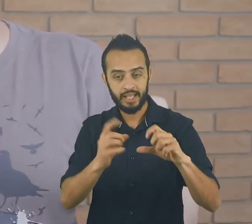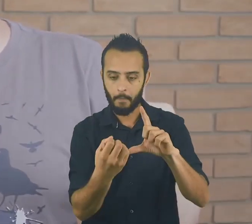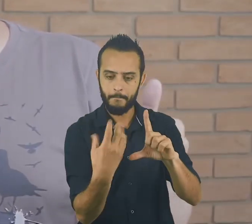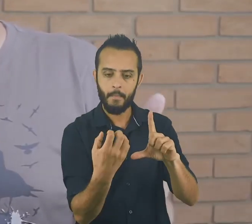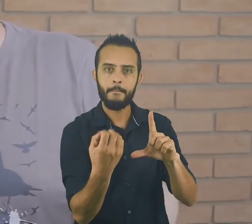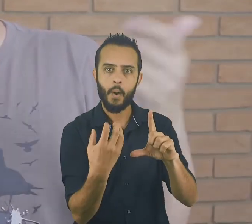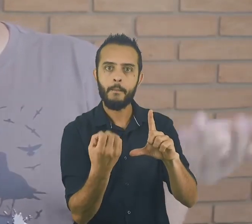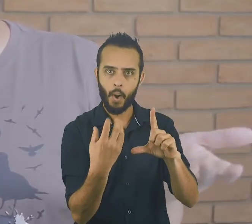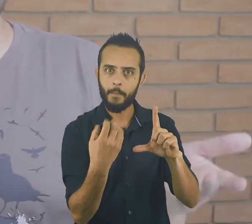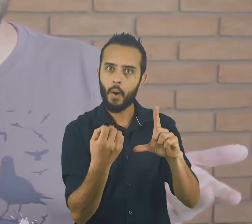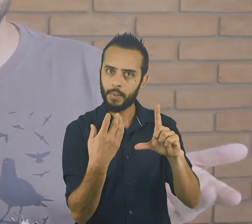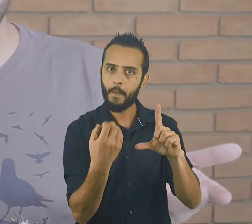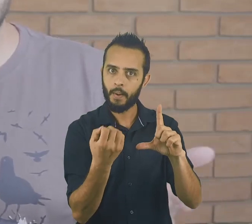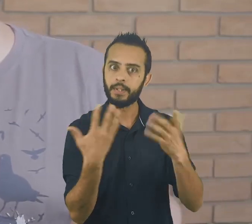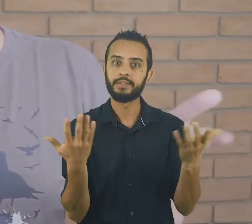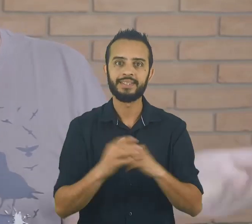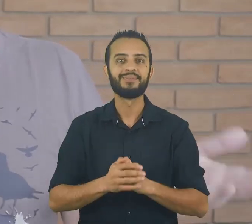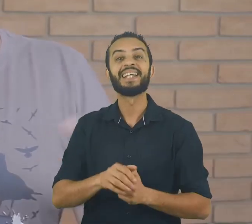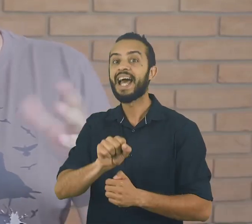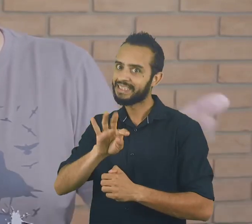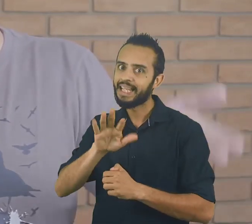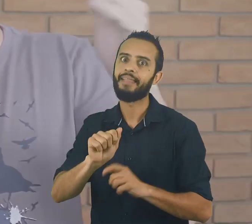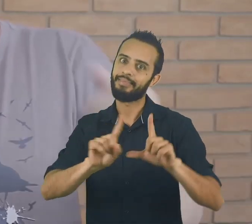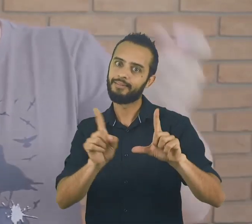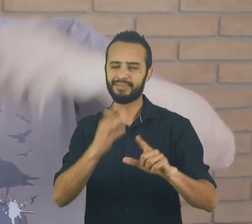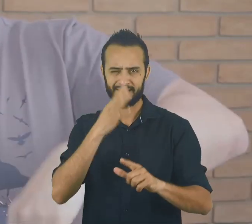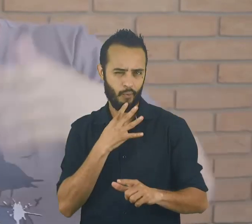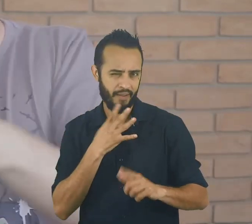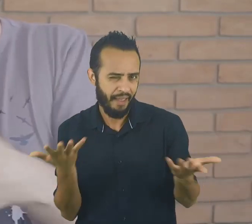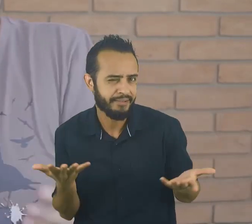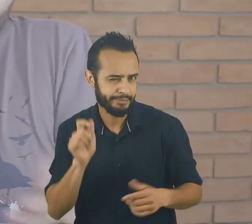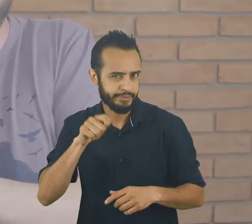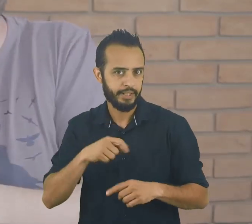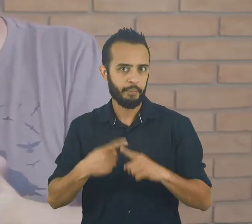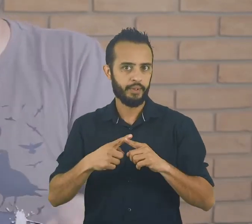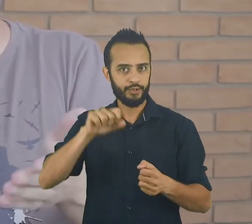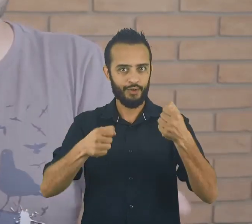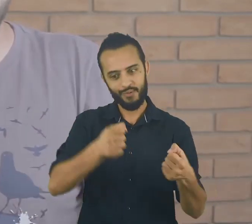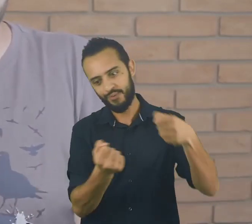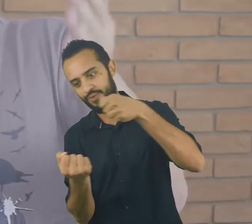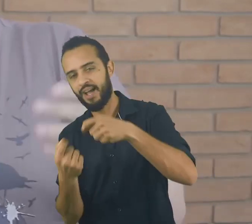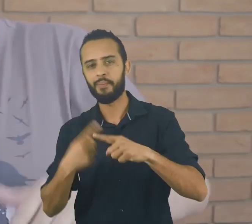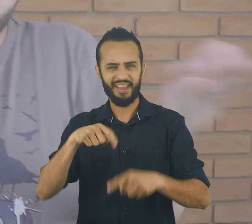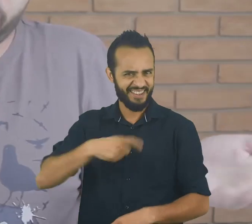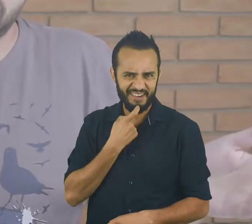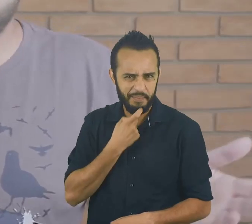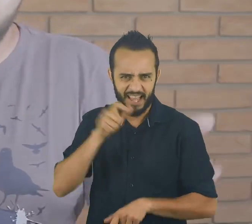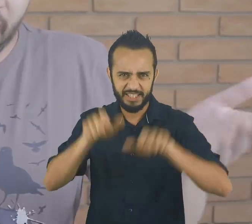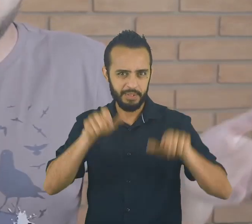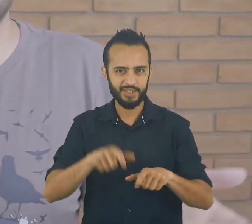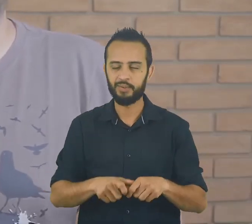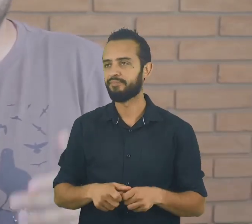alavanca e o carro pisca uma luz. Isso chama seta, para quem não conhece, é quando você fala que você quer virar, né? Então a gente usa isso. Seta. Aqui em